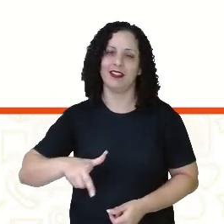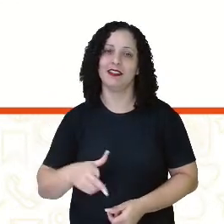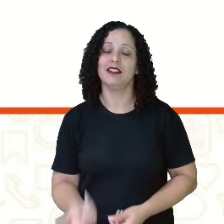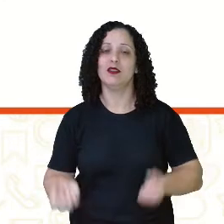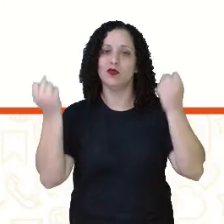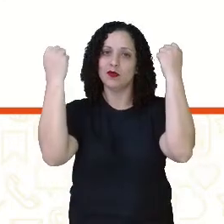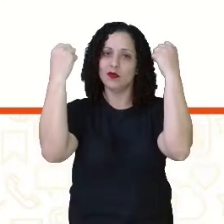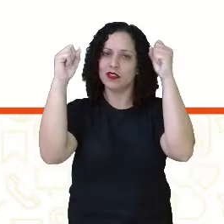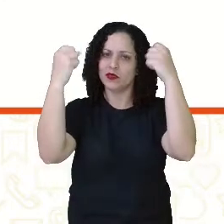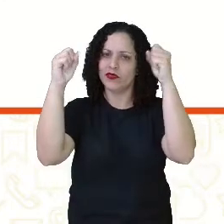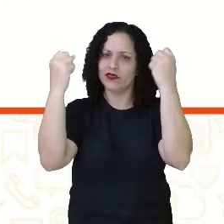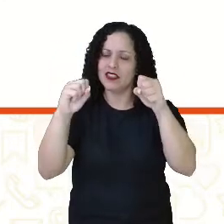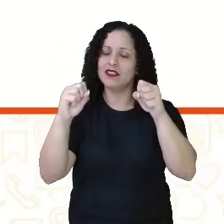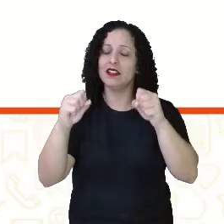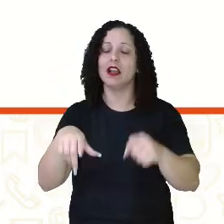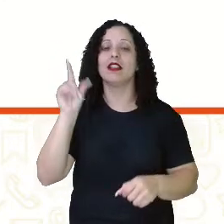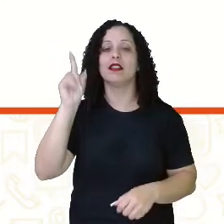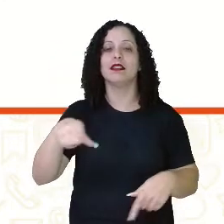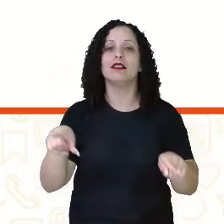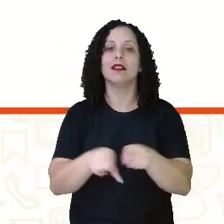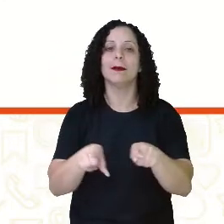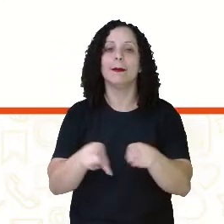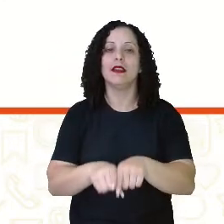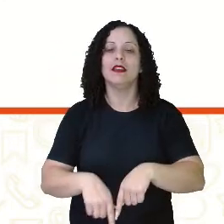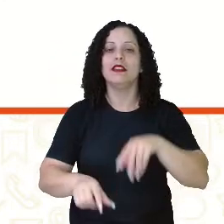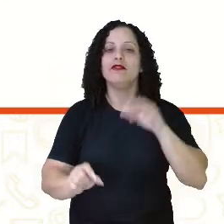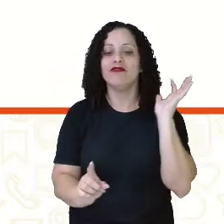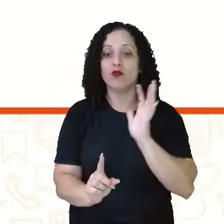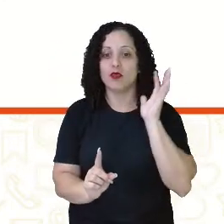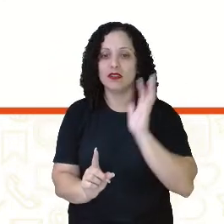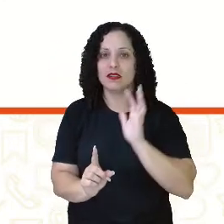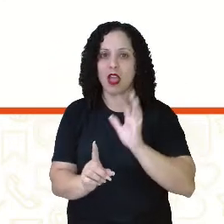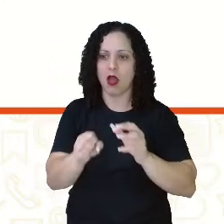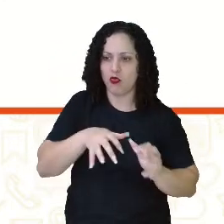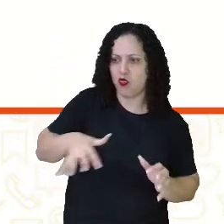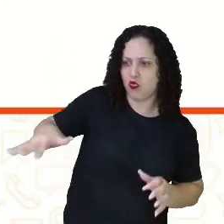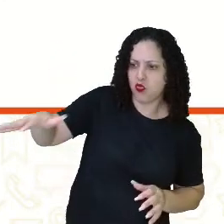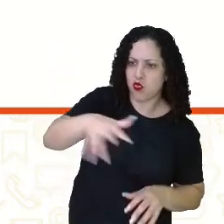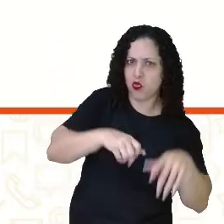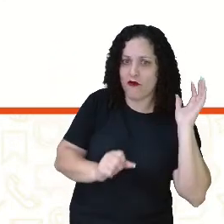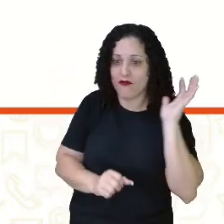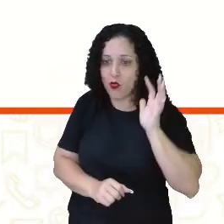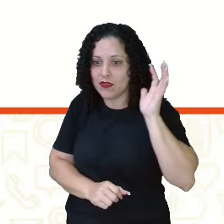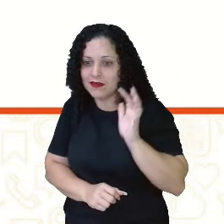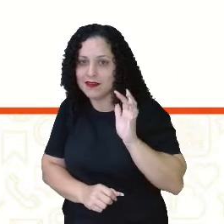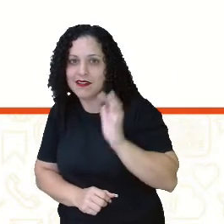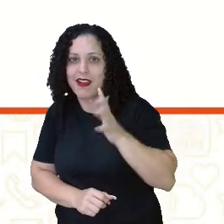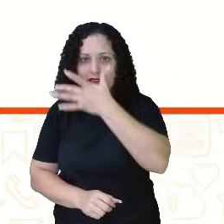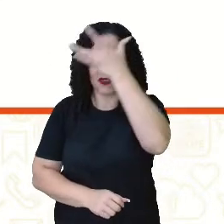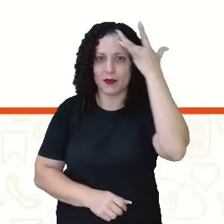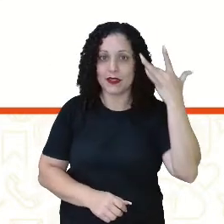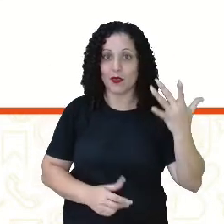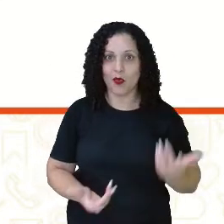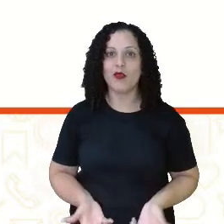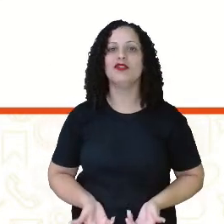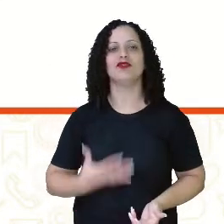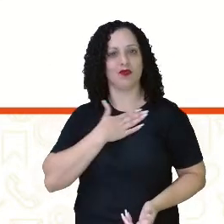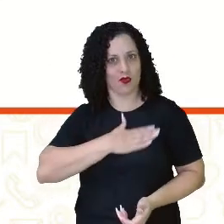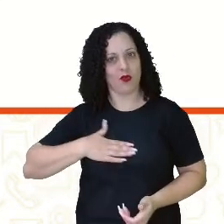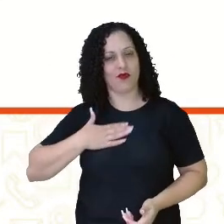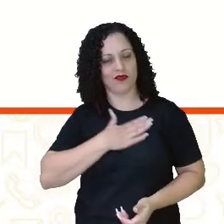esporte, não é? Ela deve ser pensada influenciando o cotidiano dos praticantes através de